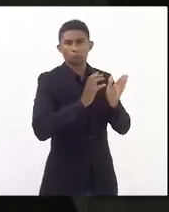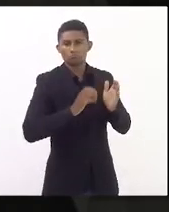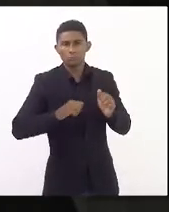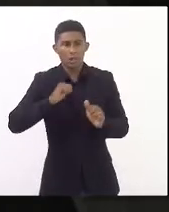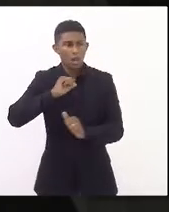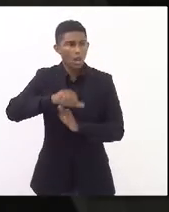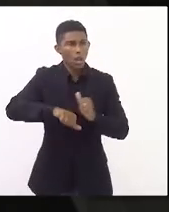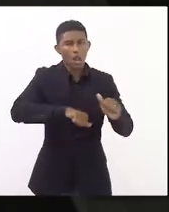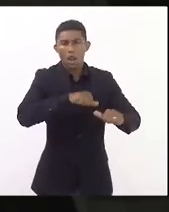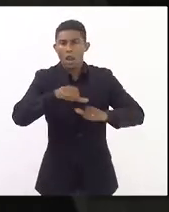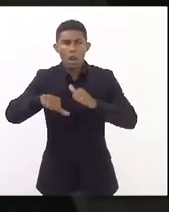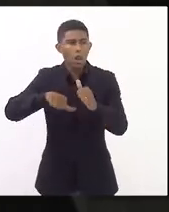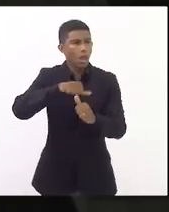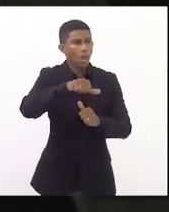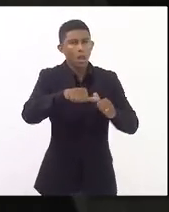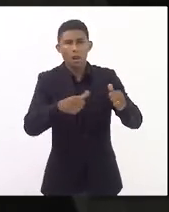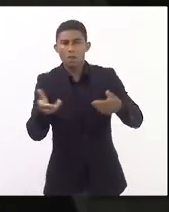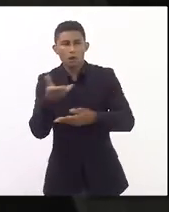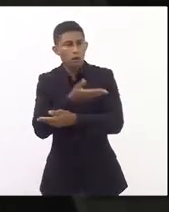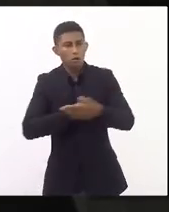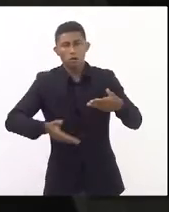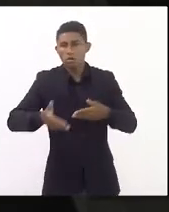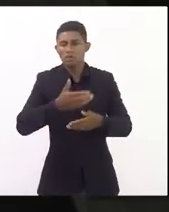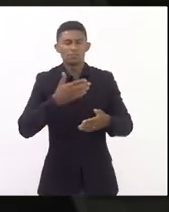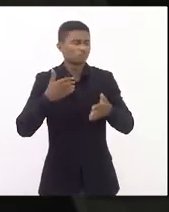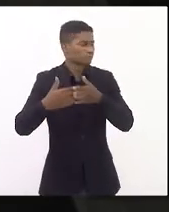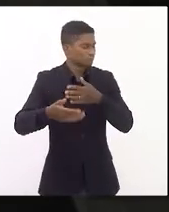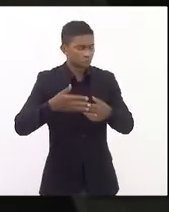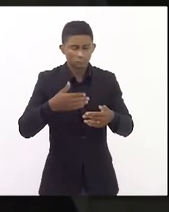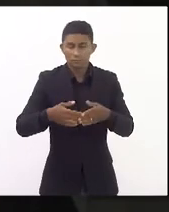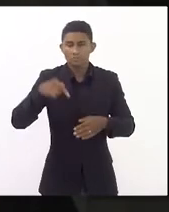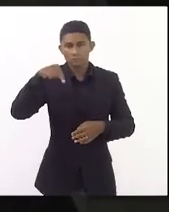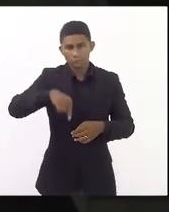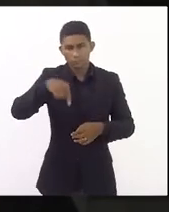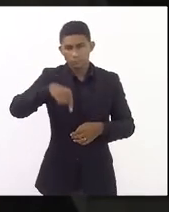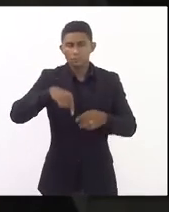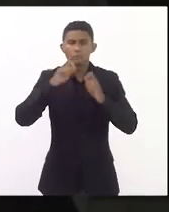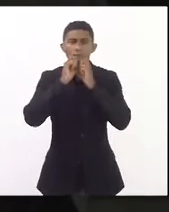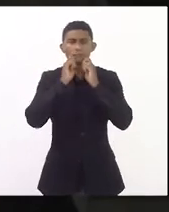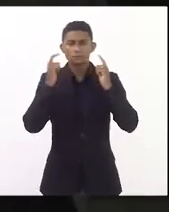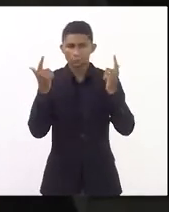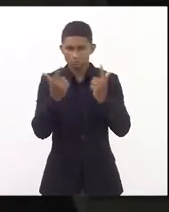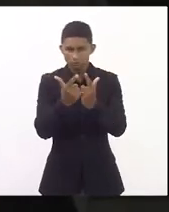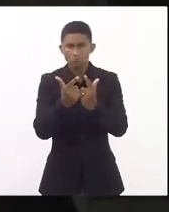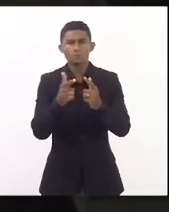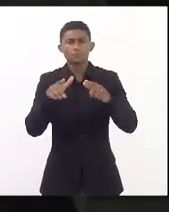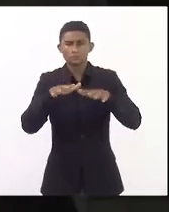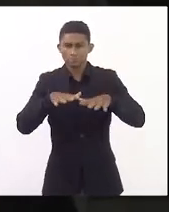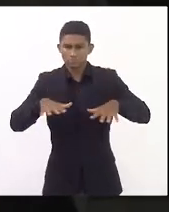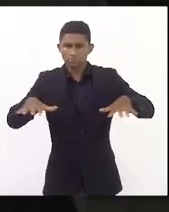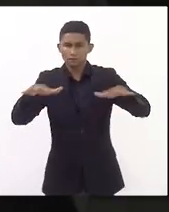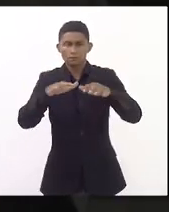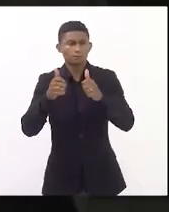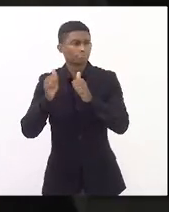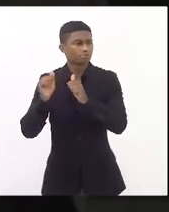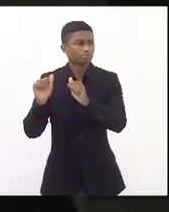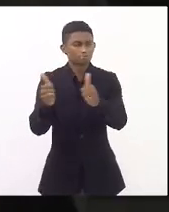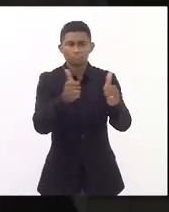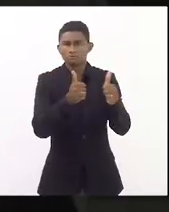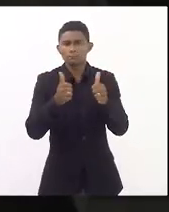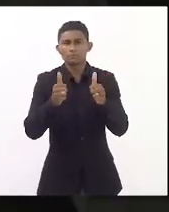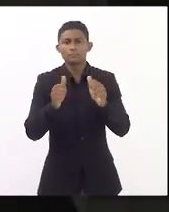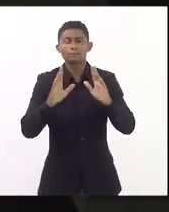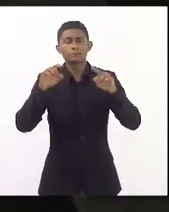quadro, a Assembleia está bastante bem caracterizada, com um grupo majoritário